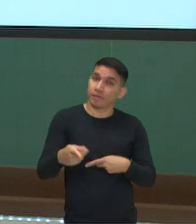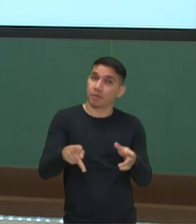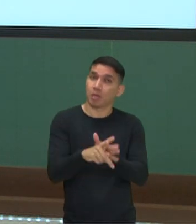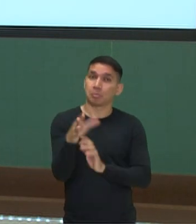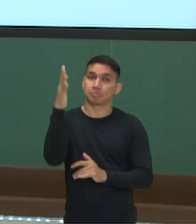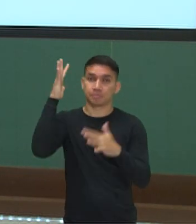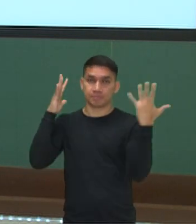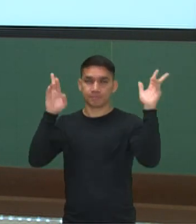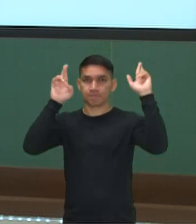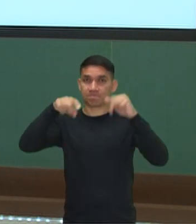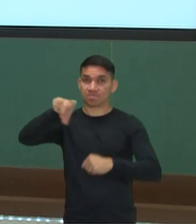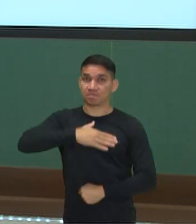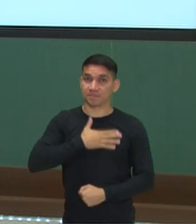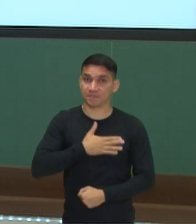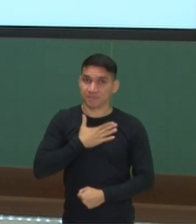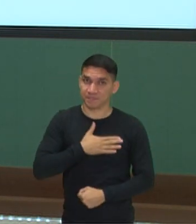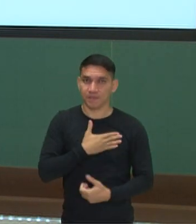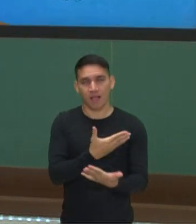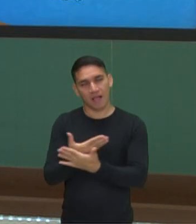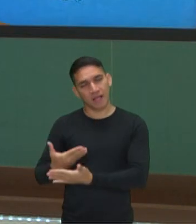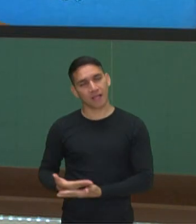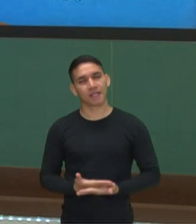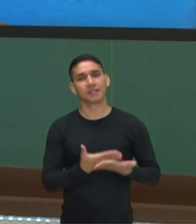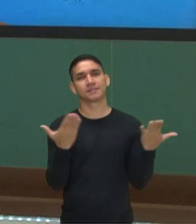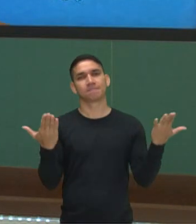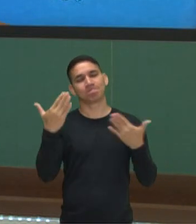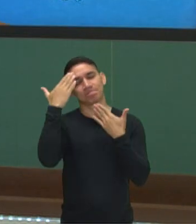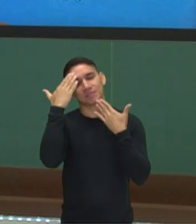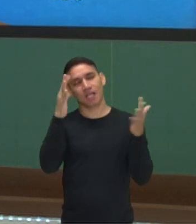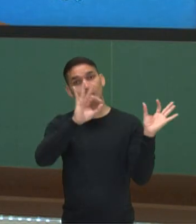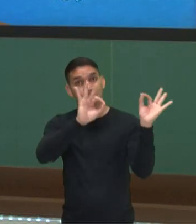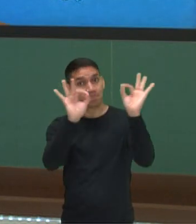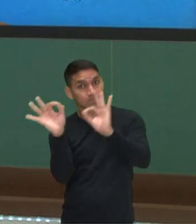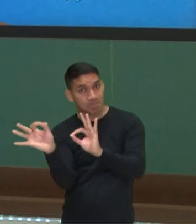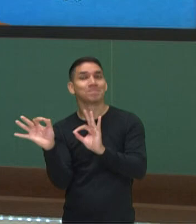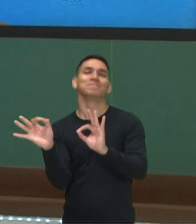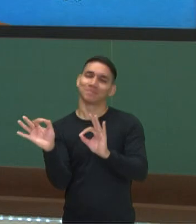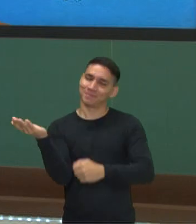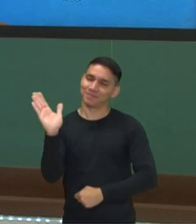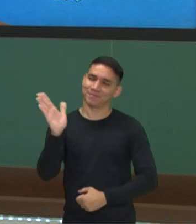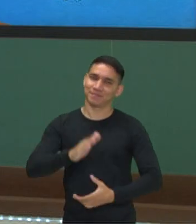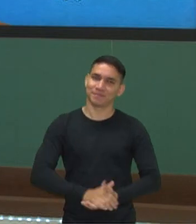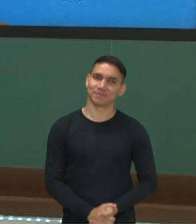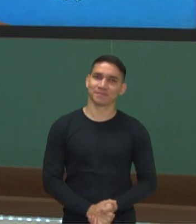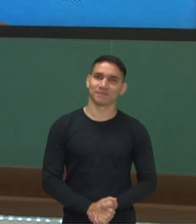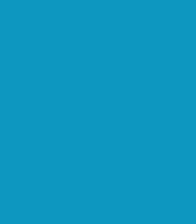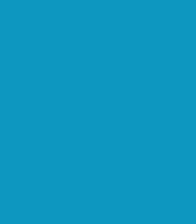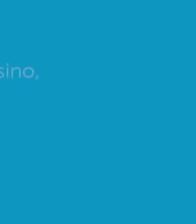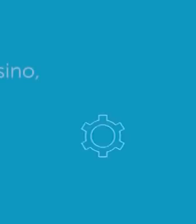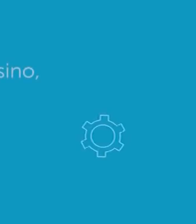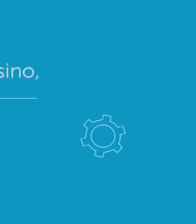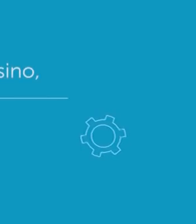natureza. Espero que você tenha gostado dessa aula. Obrigado pela sua atenção e até mais!